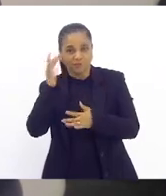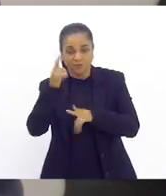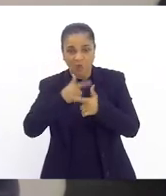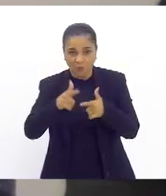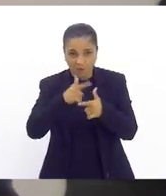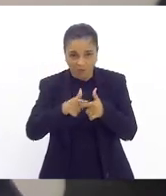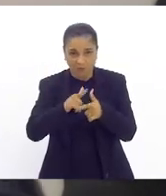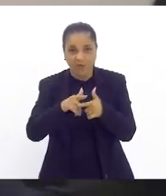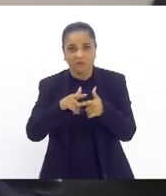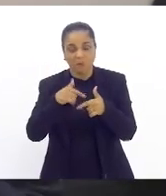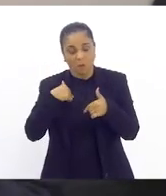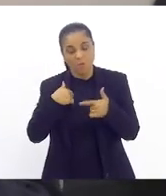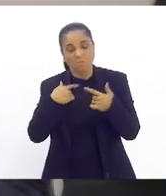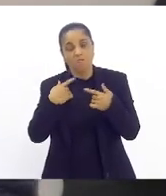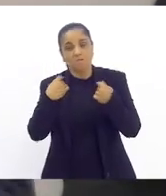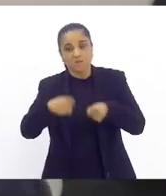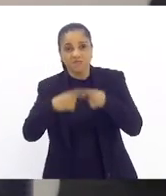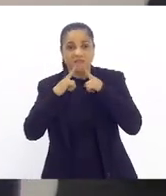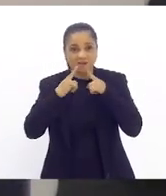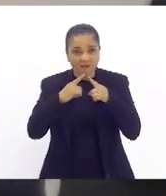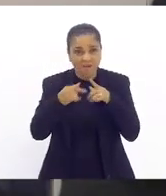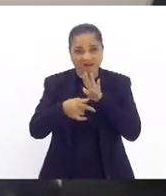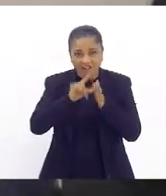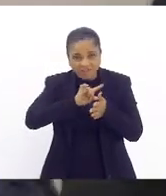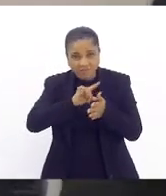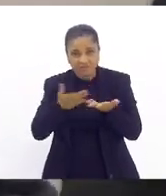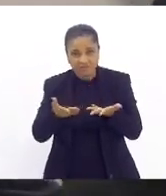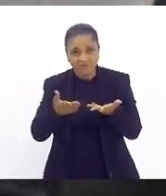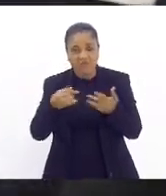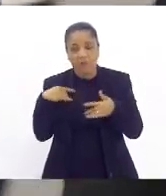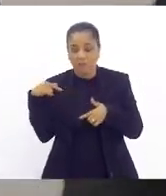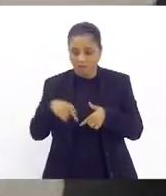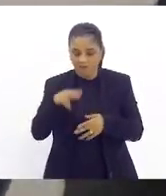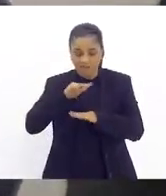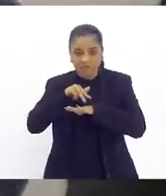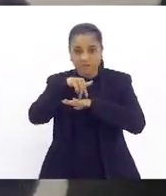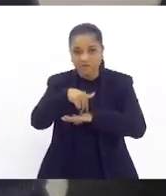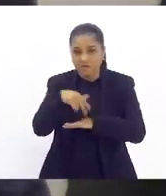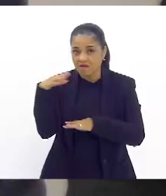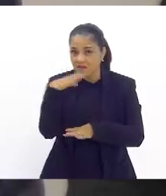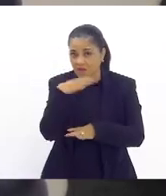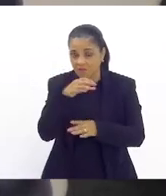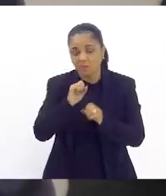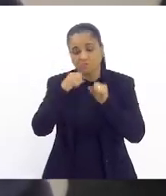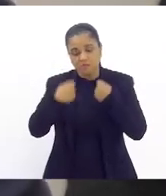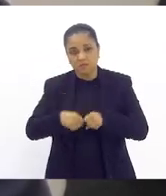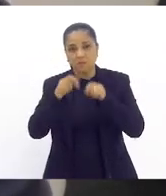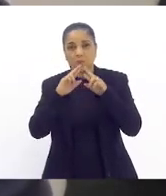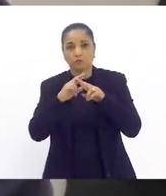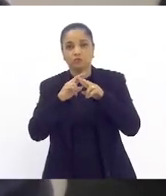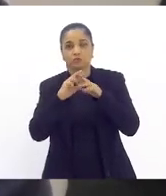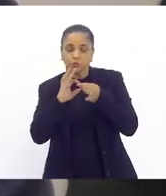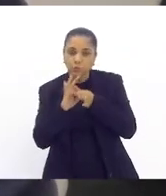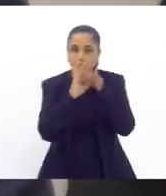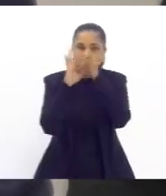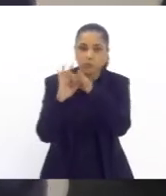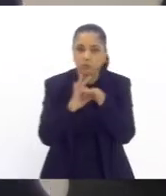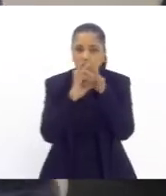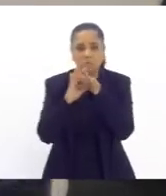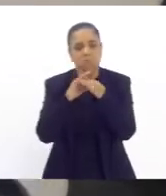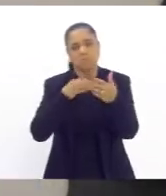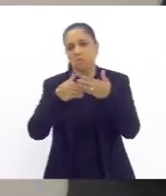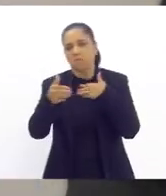minha vinda aqui rápida é para dizer para você o seguinte ou nós nos unimos independente agremiação partidária